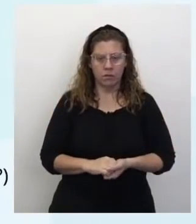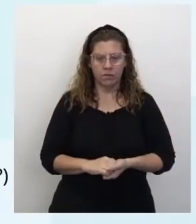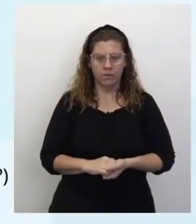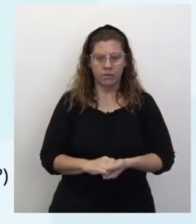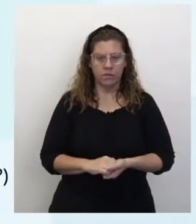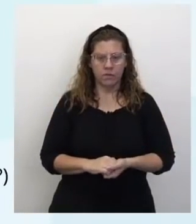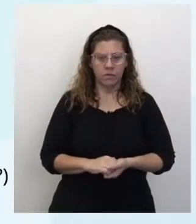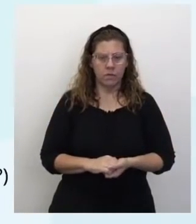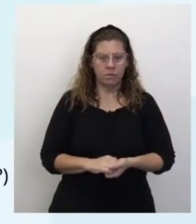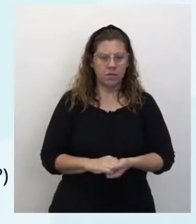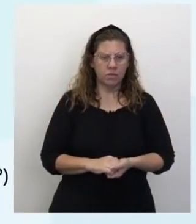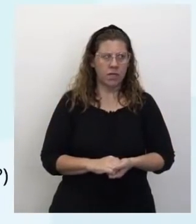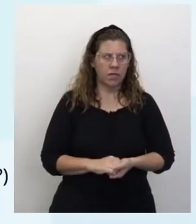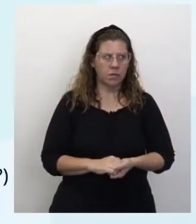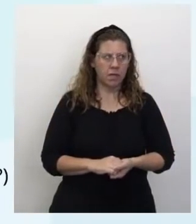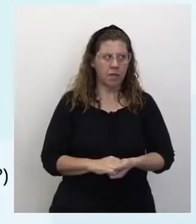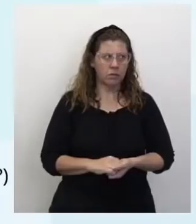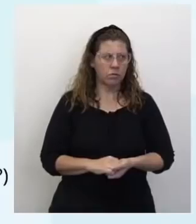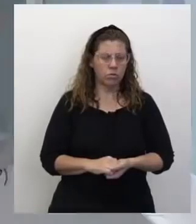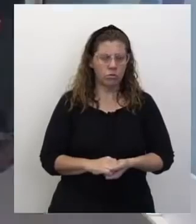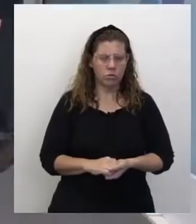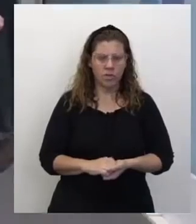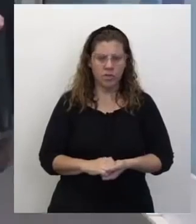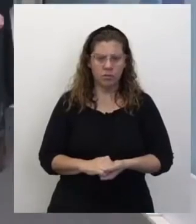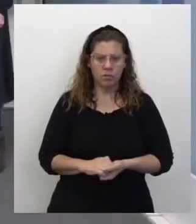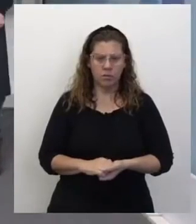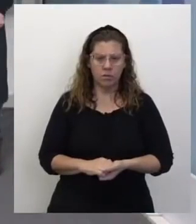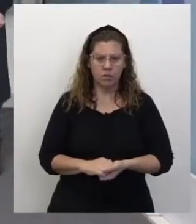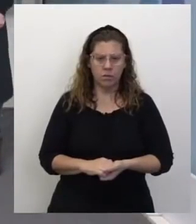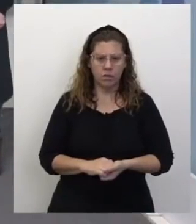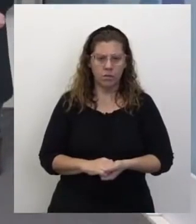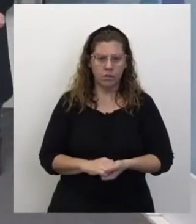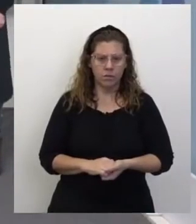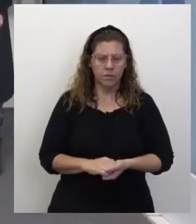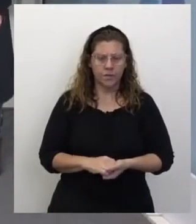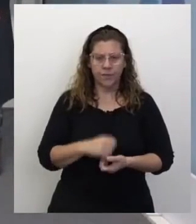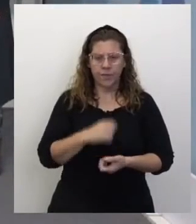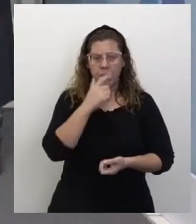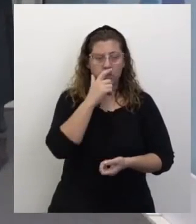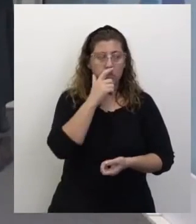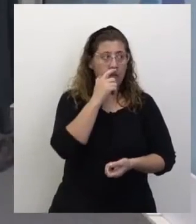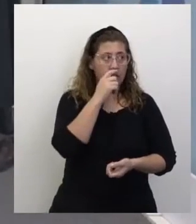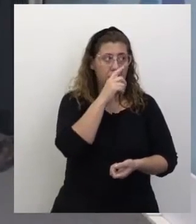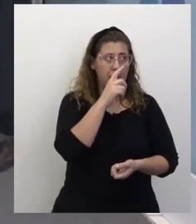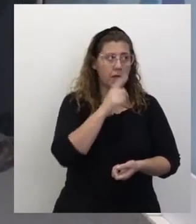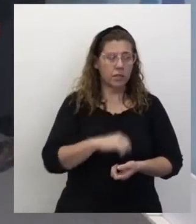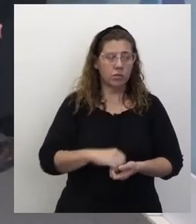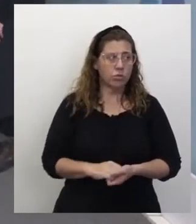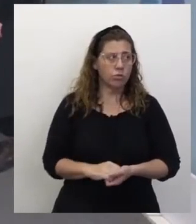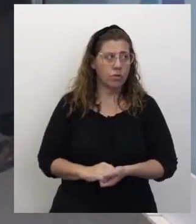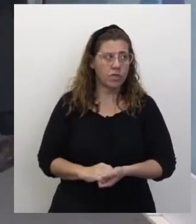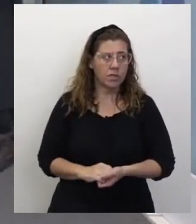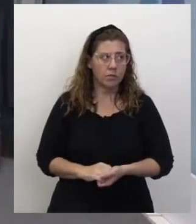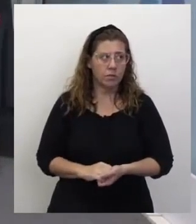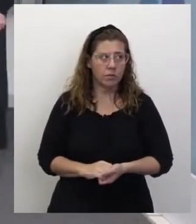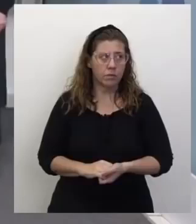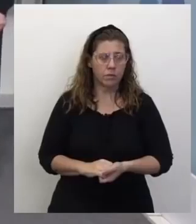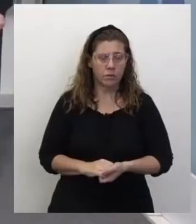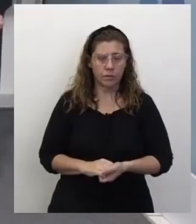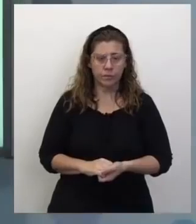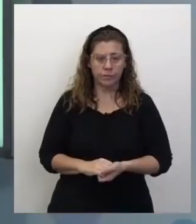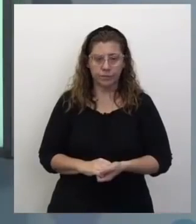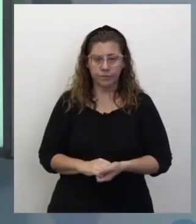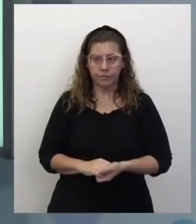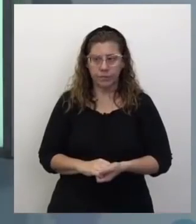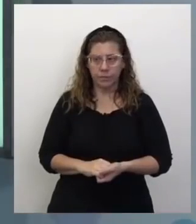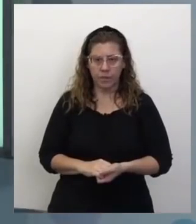mim, é isso? Pode ser também. Olha, eu não entendia nada, então pra mim não fez muita diferença. É o angry face. Eu tô brincando. É o angry face, né?